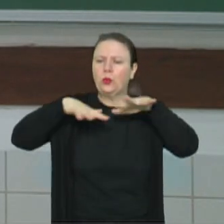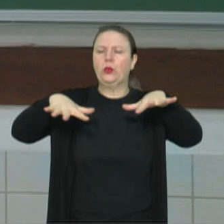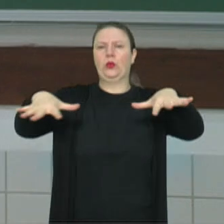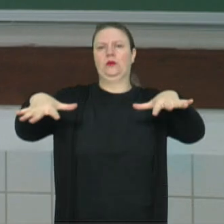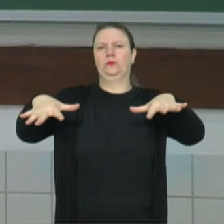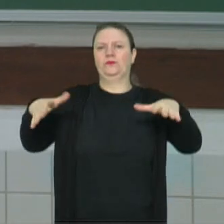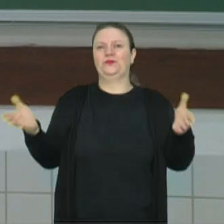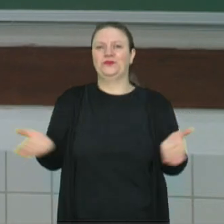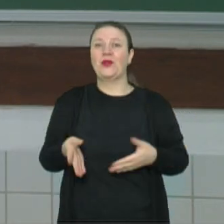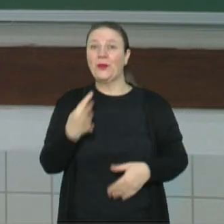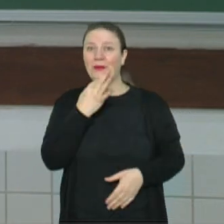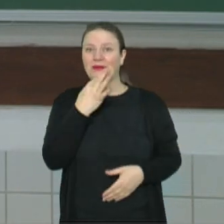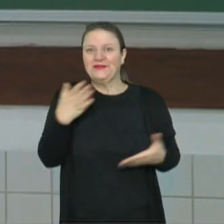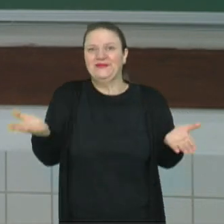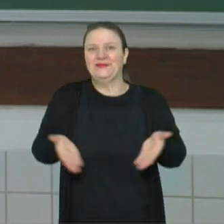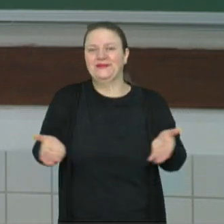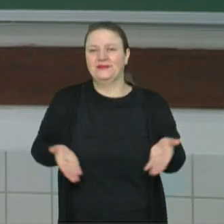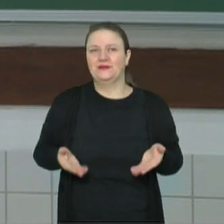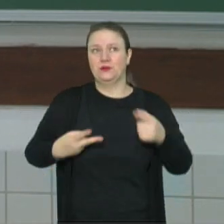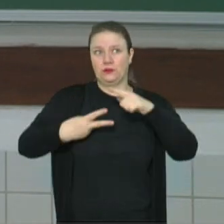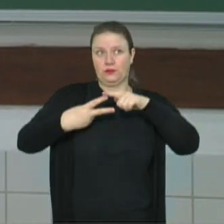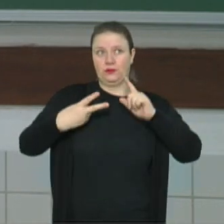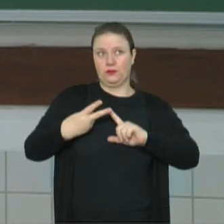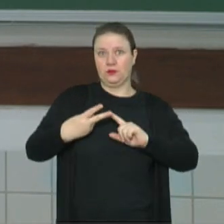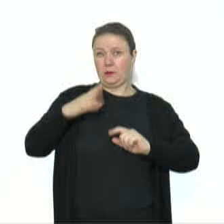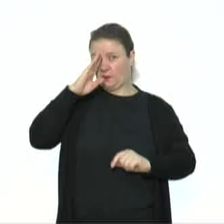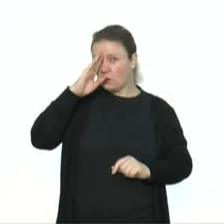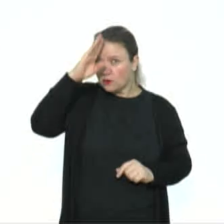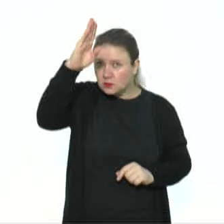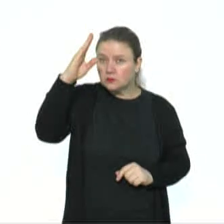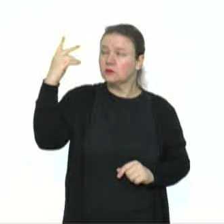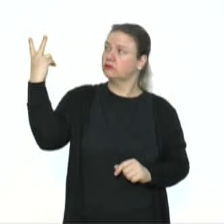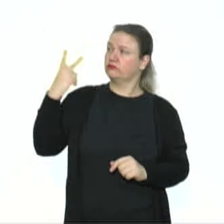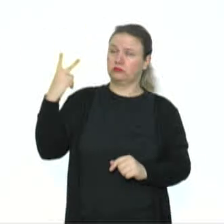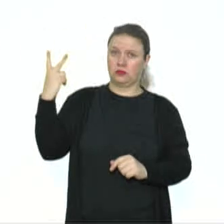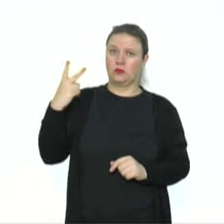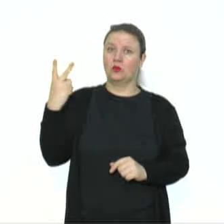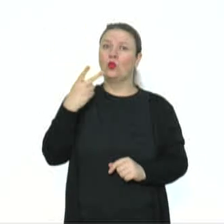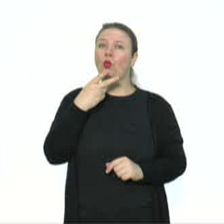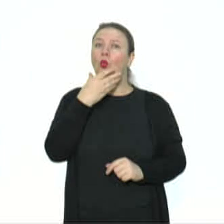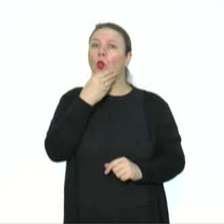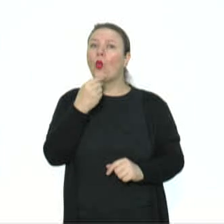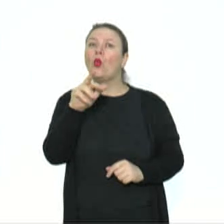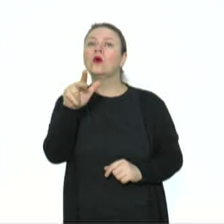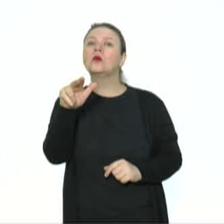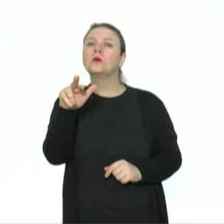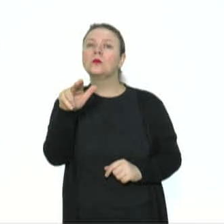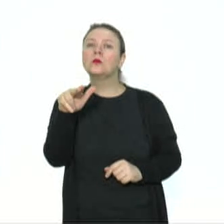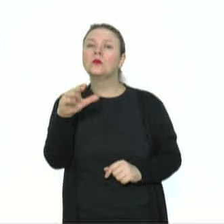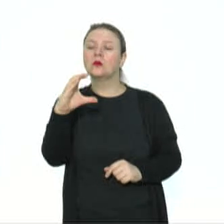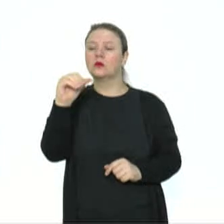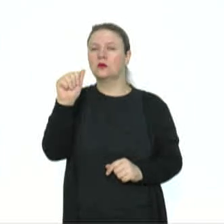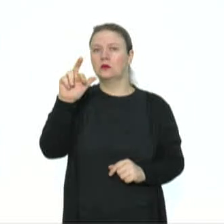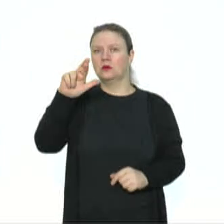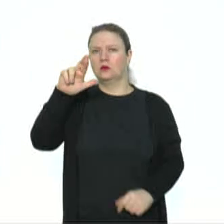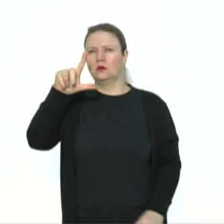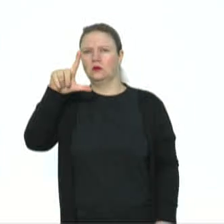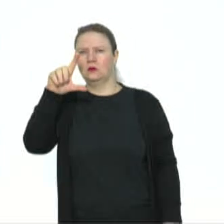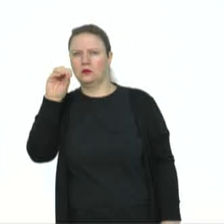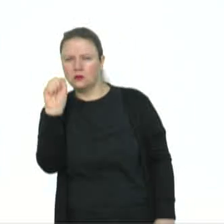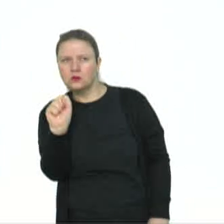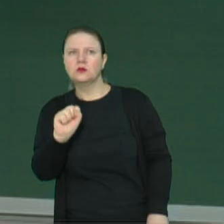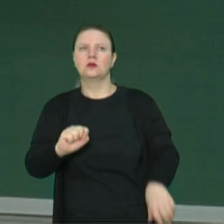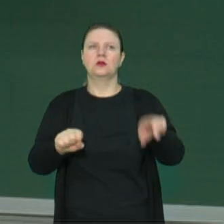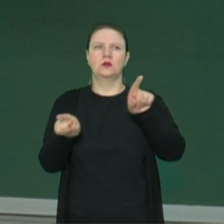hoje, que é o jiu-jitsu brasileiro. Então, os dois divulgadores principais estão aqui, que são os irmãos, o Carlos e o Hélio, né? Então